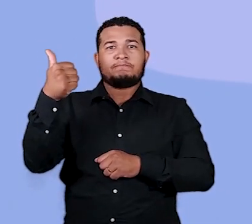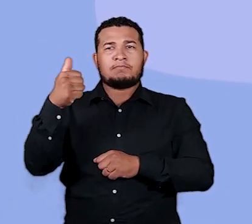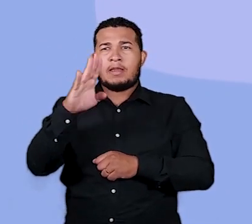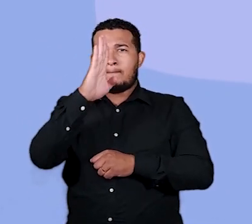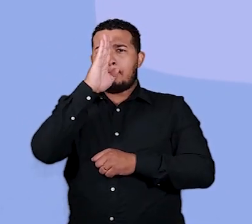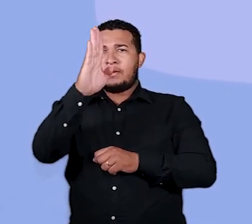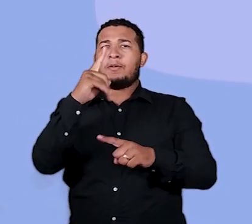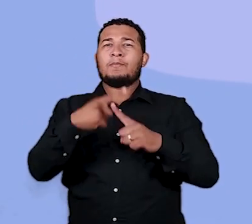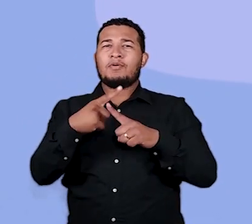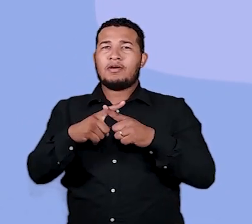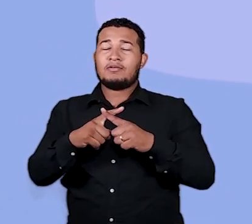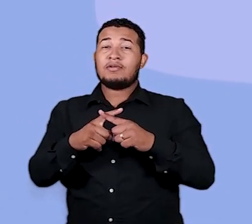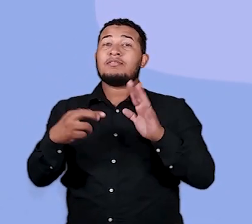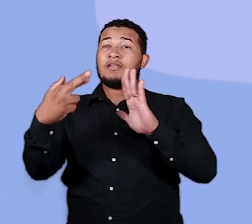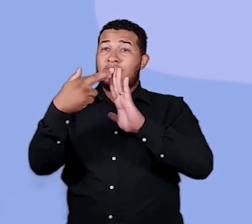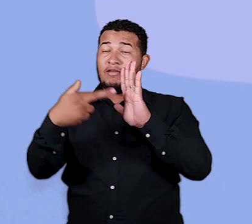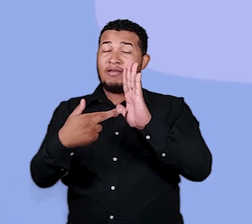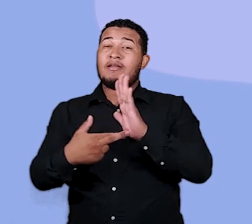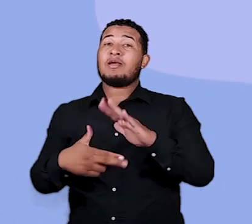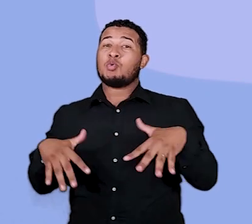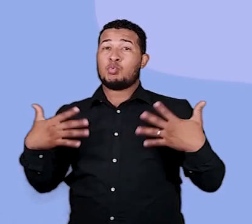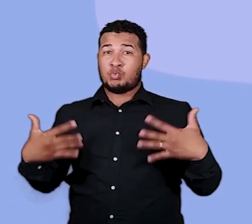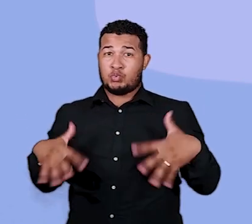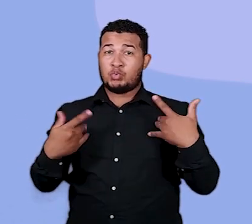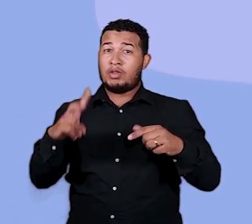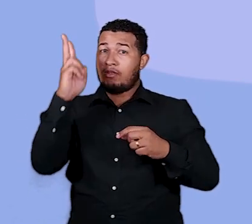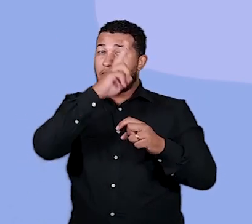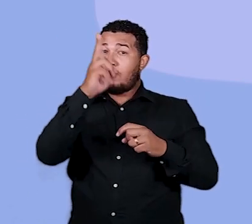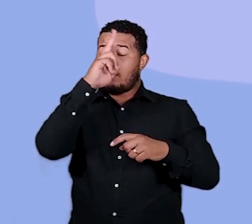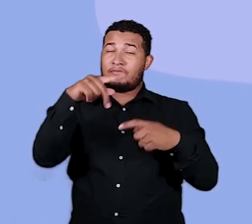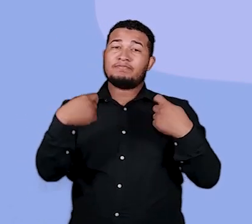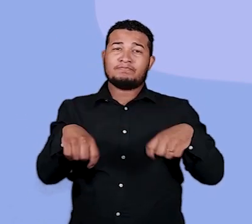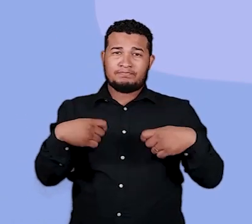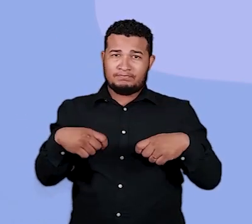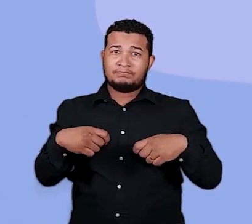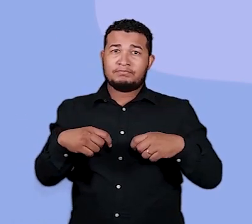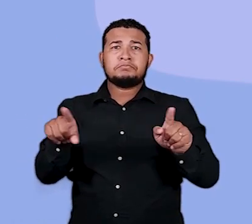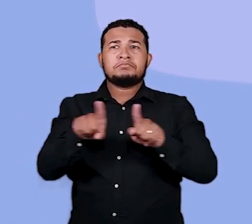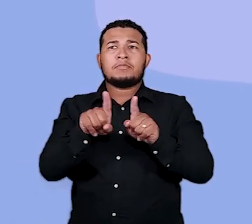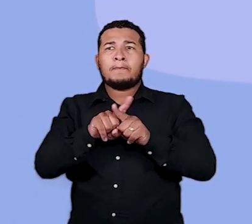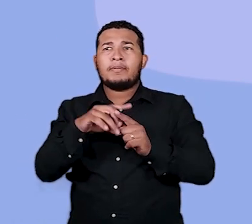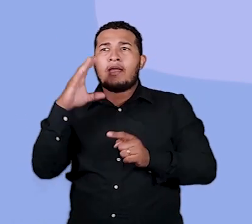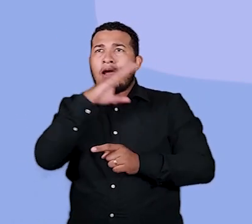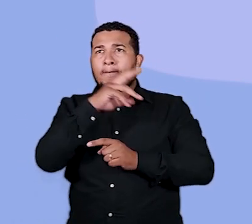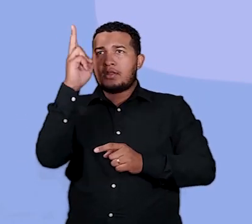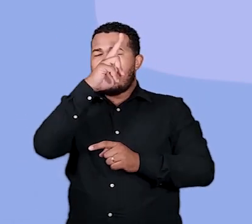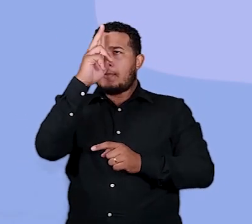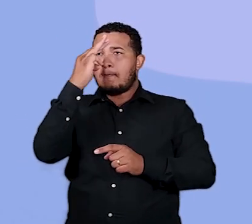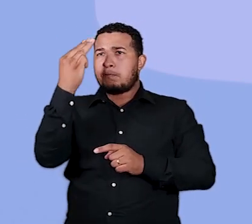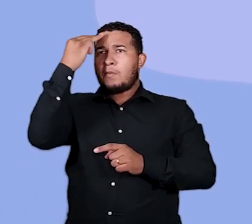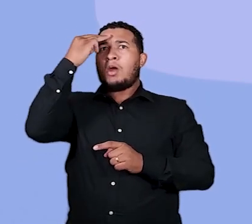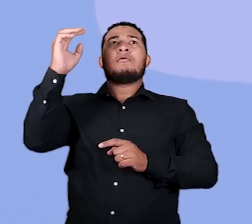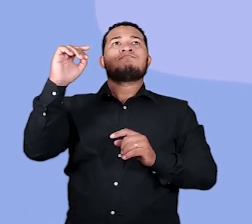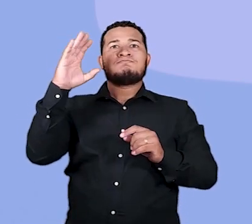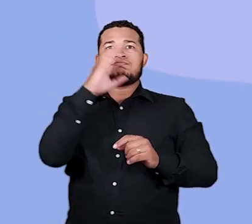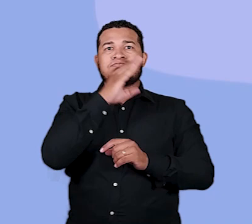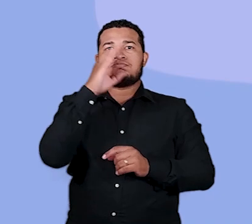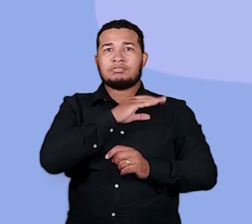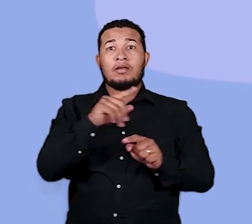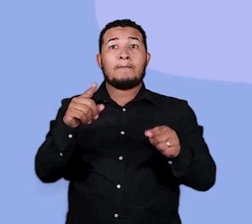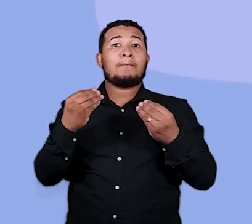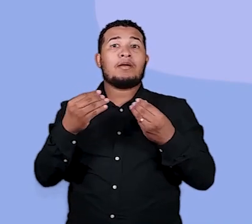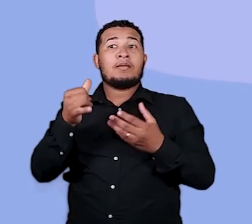memória, principalmente por causa das regras complexas que devem ser lembradas, além do acesso rápido à memória